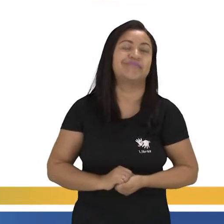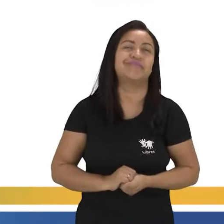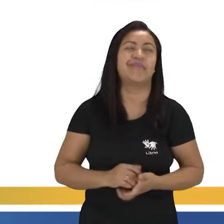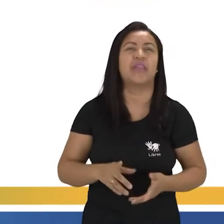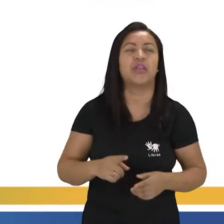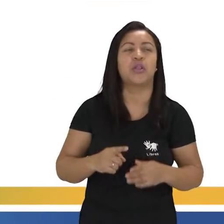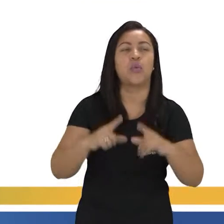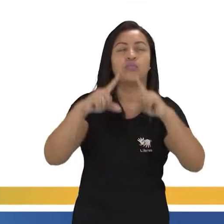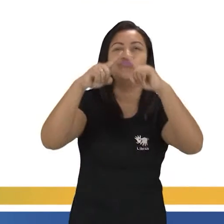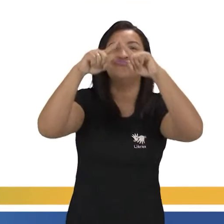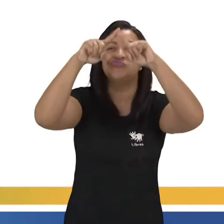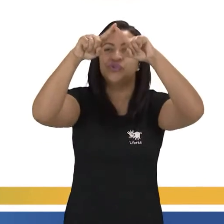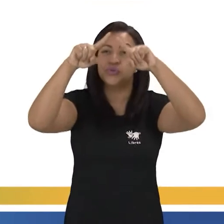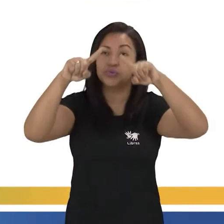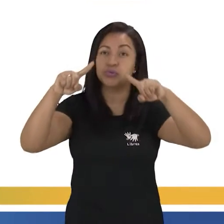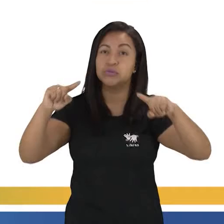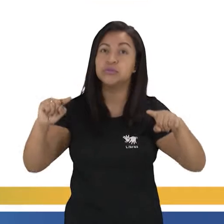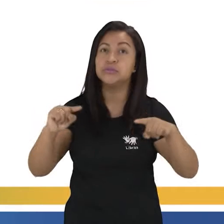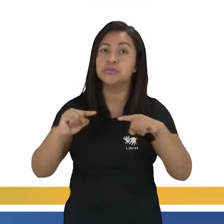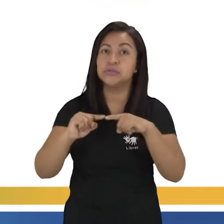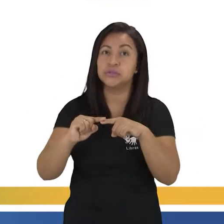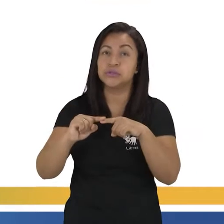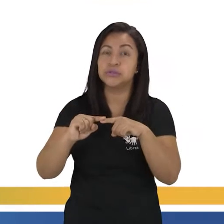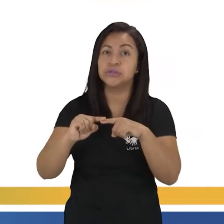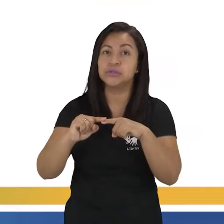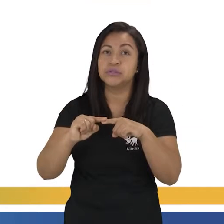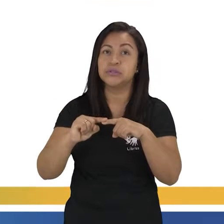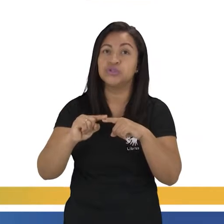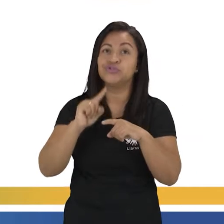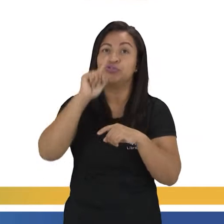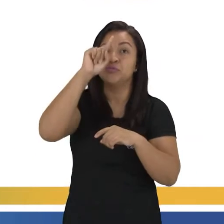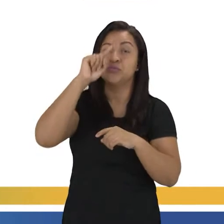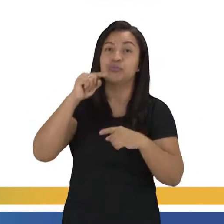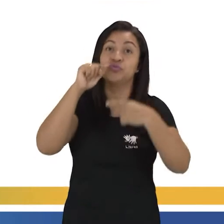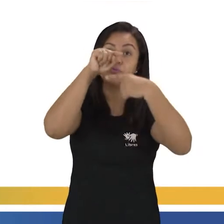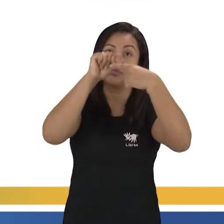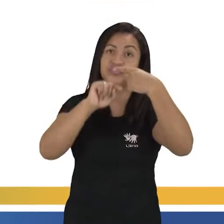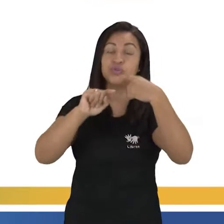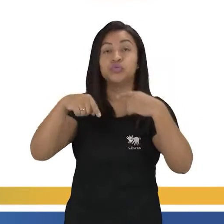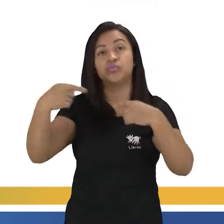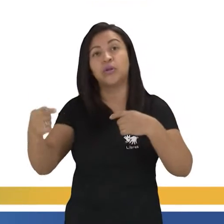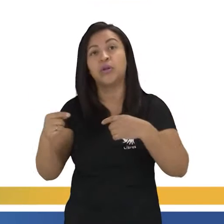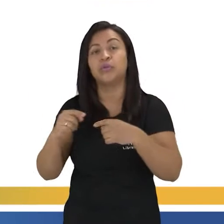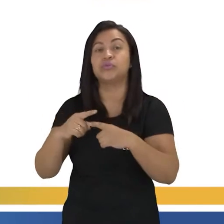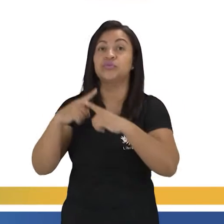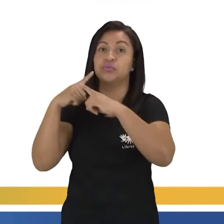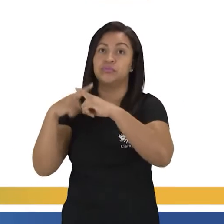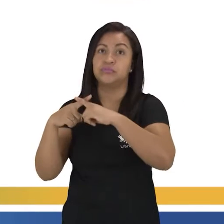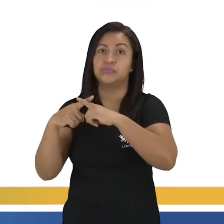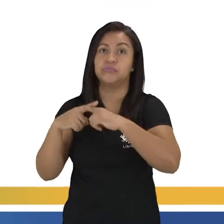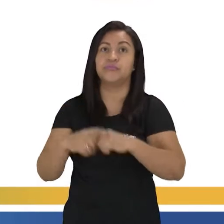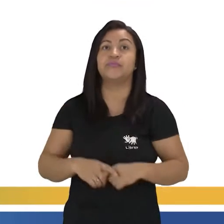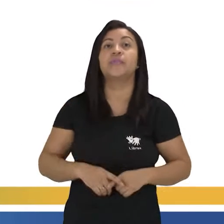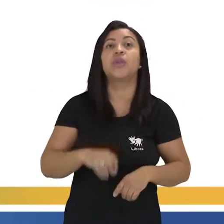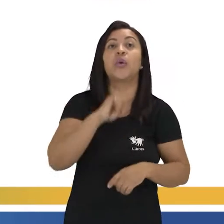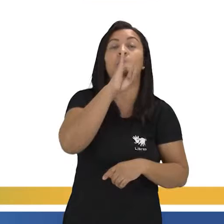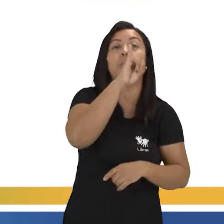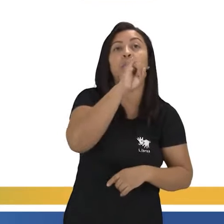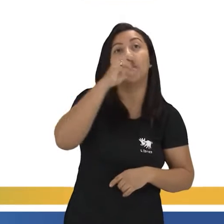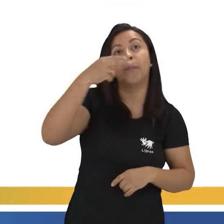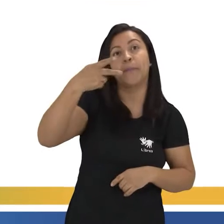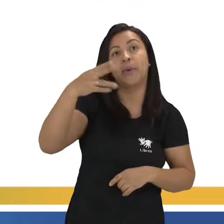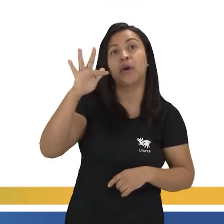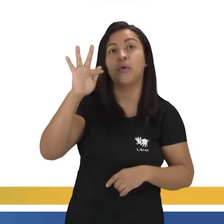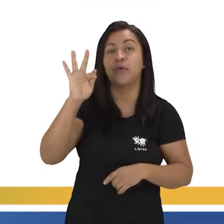de cima para baixo a gente divide, de um lado para o outro a gente multiplica. Então, olha só, o impulso vai ser igual a força vezes